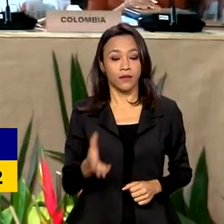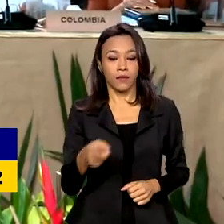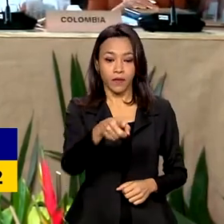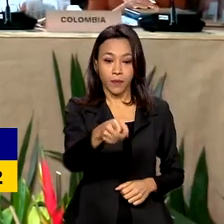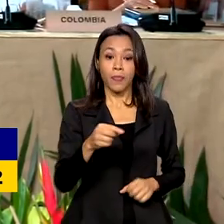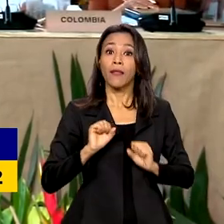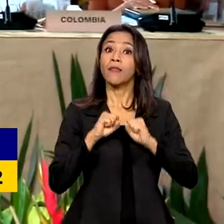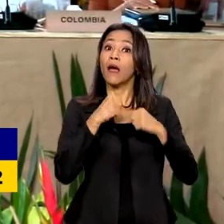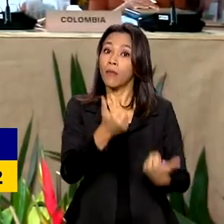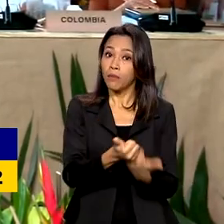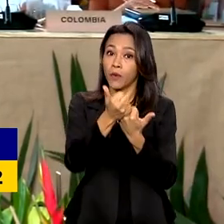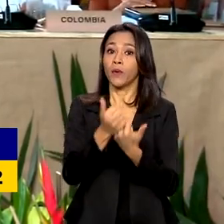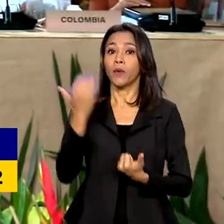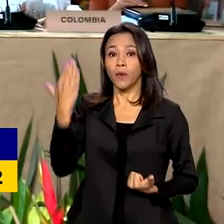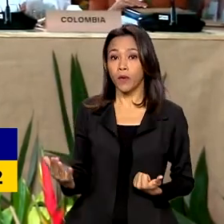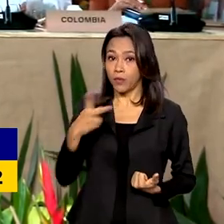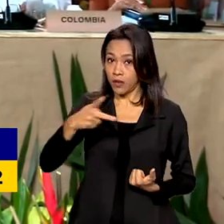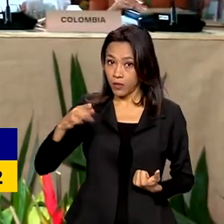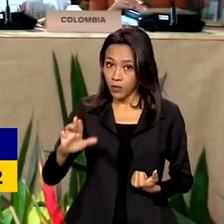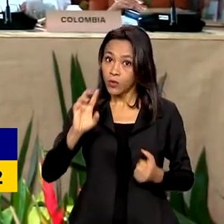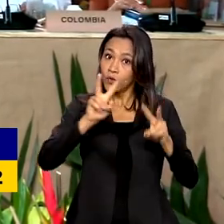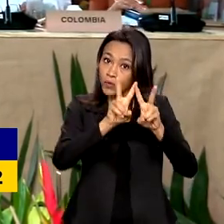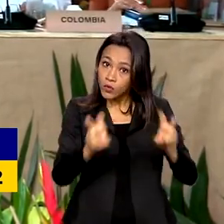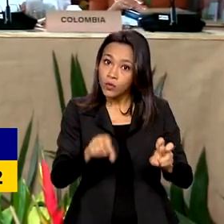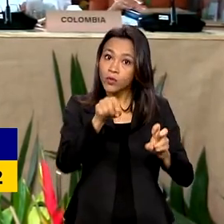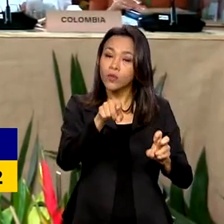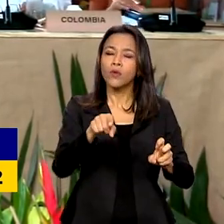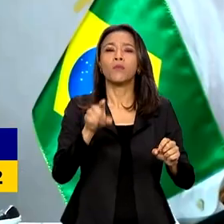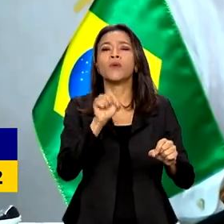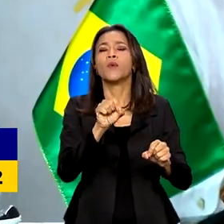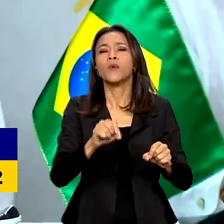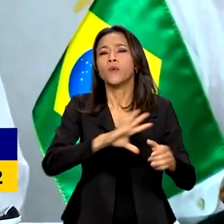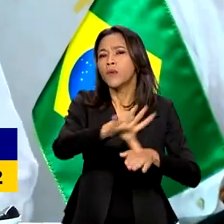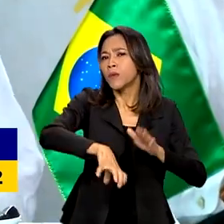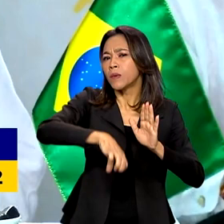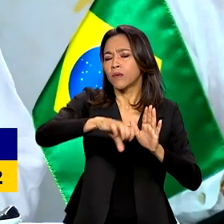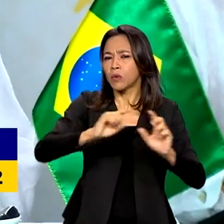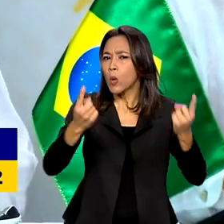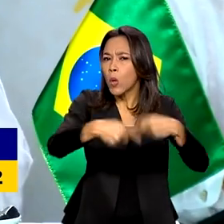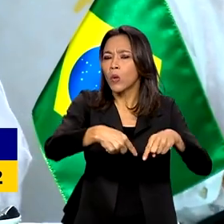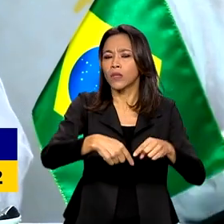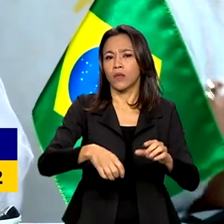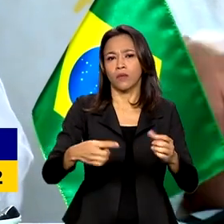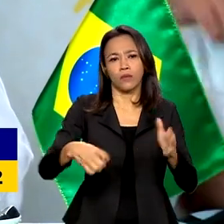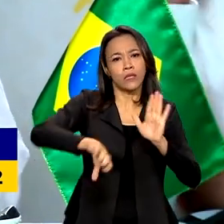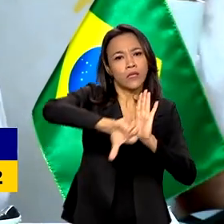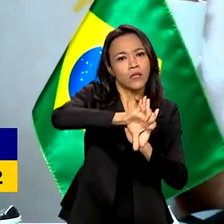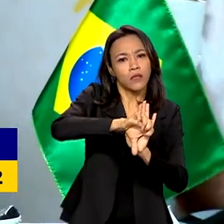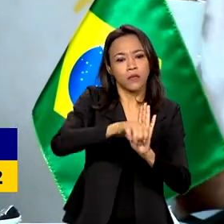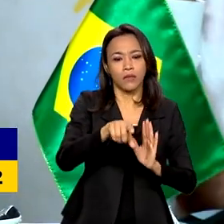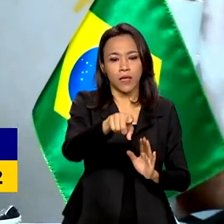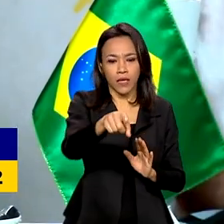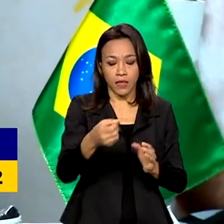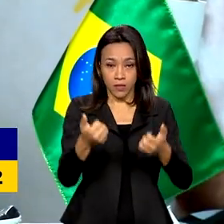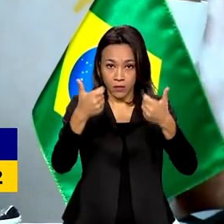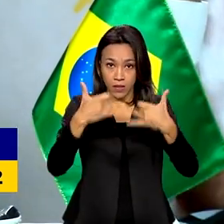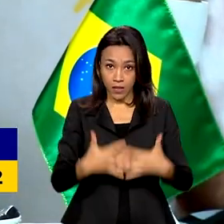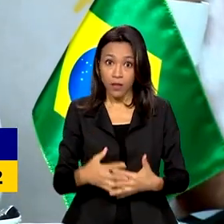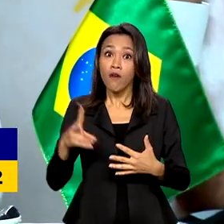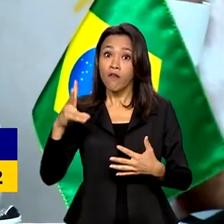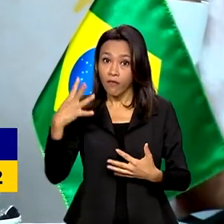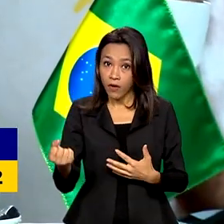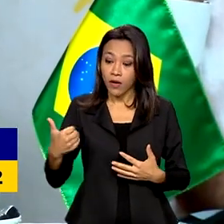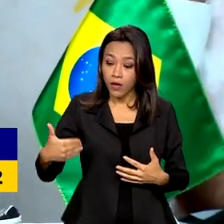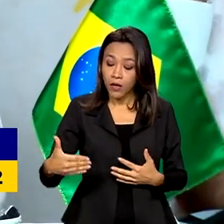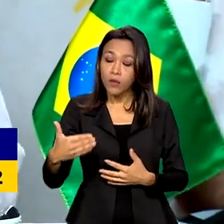dos países amazônicos no combate ao crime organizado. Em breve estabeleceremos o Centro de Cooperação